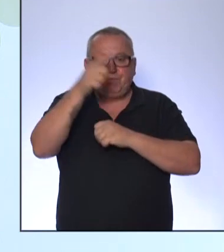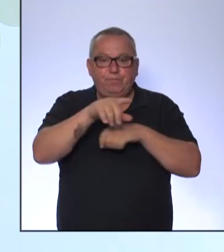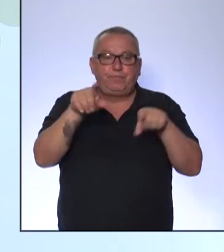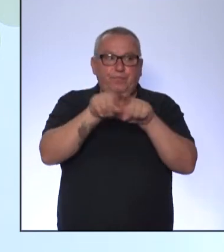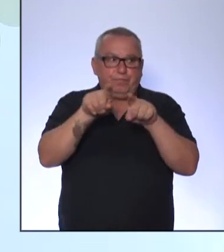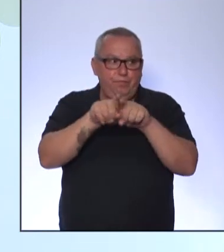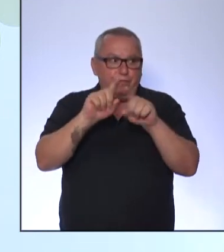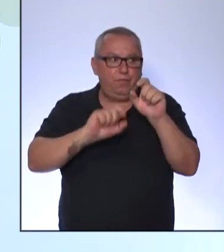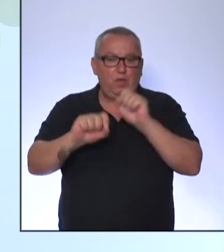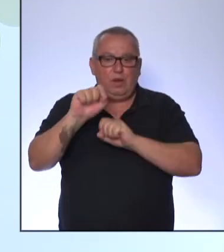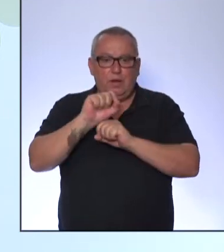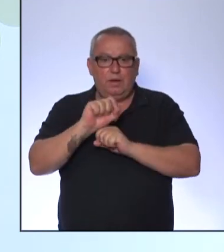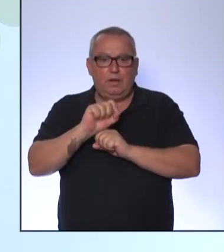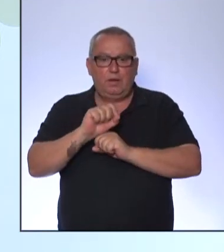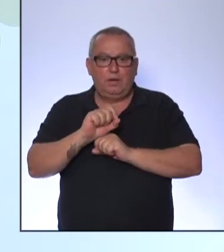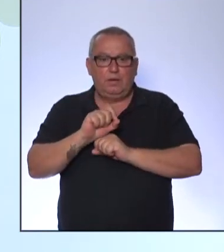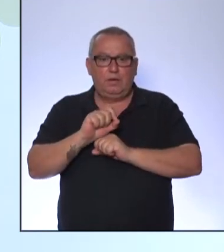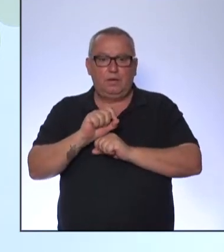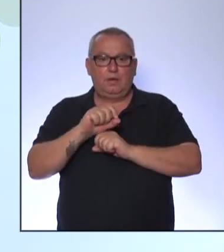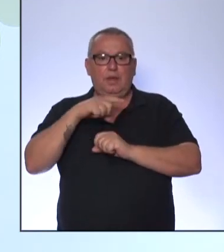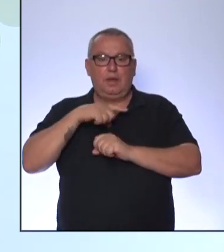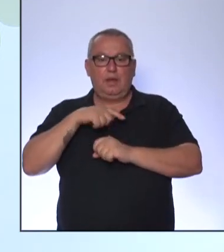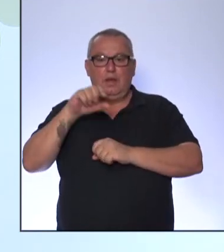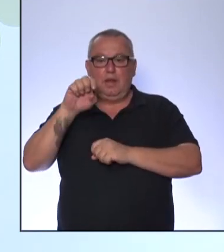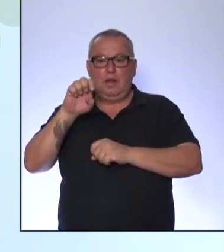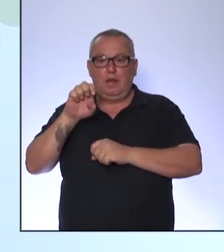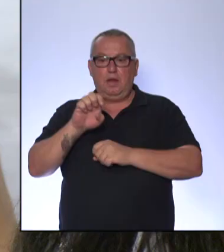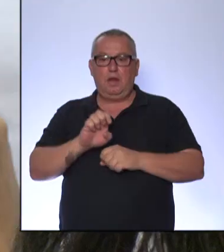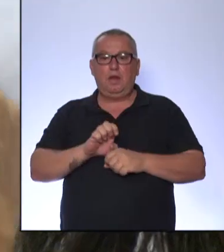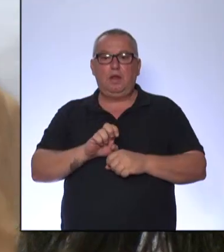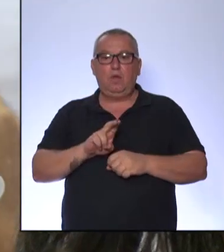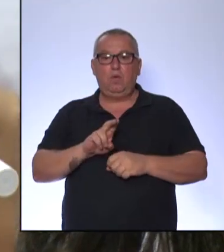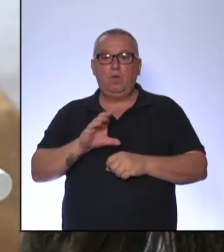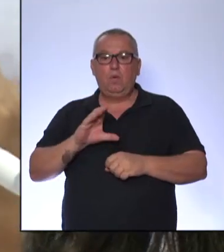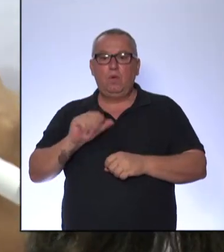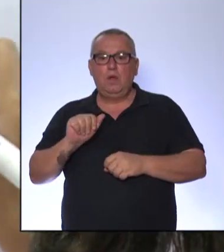celular, então, são os seres eucariontes.